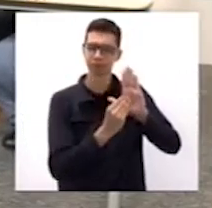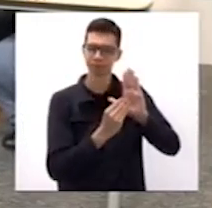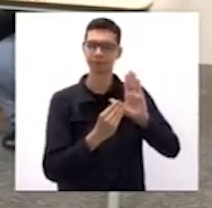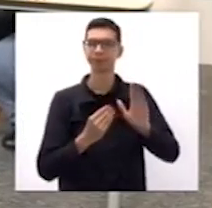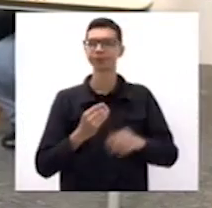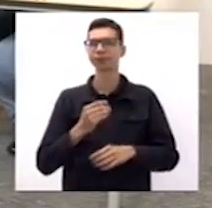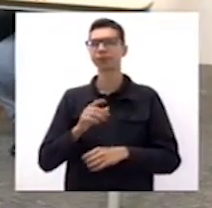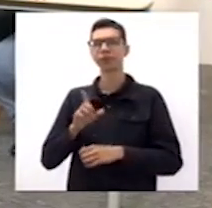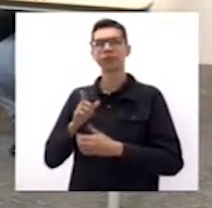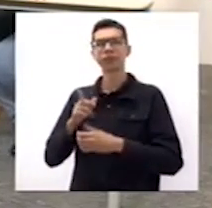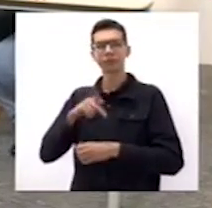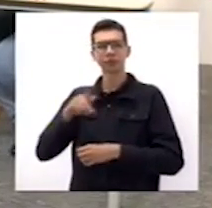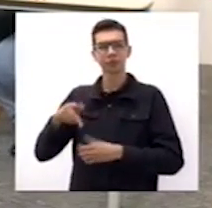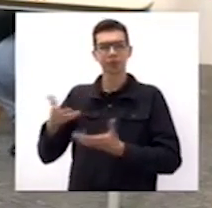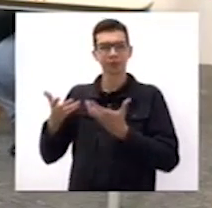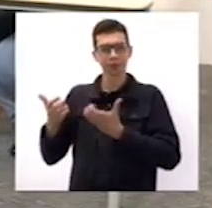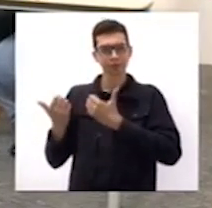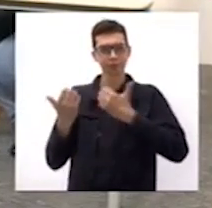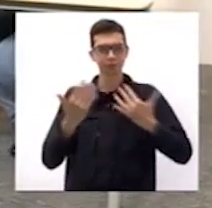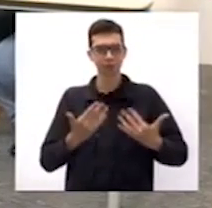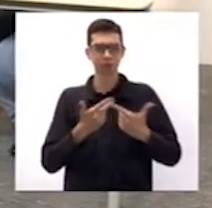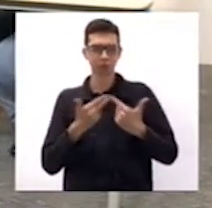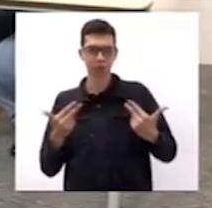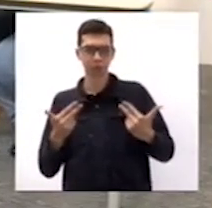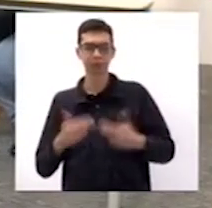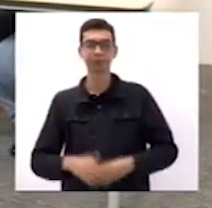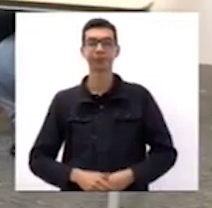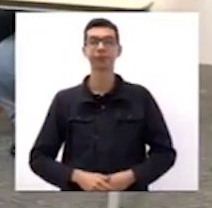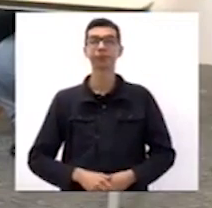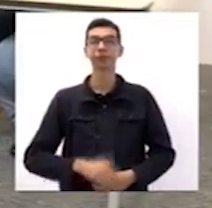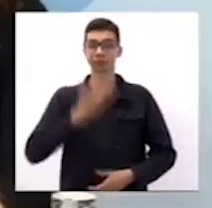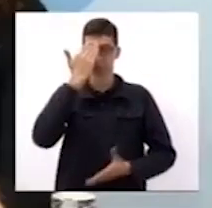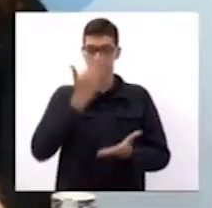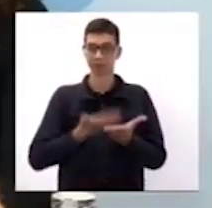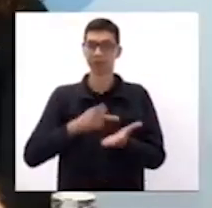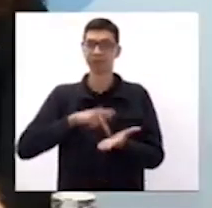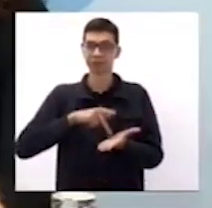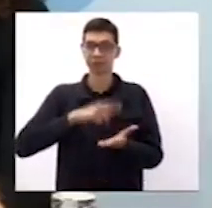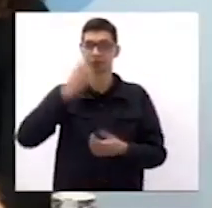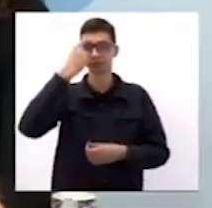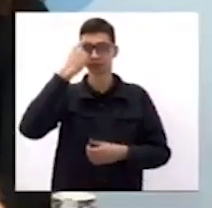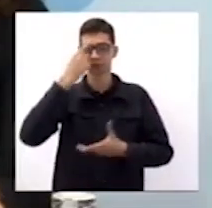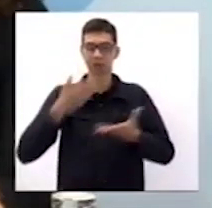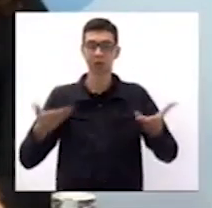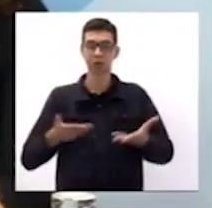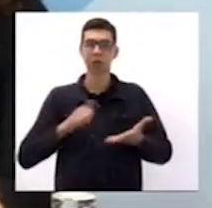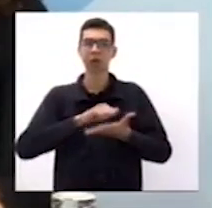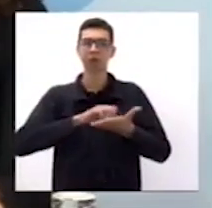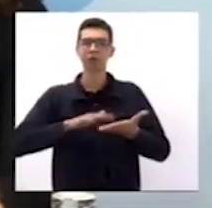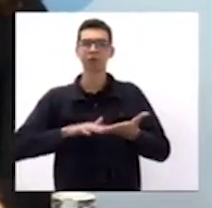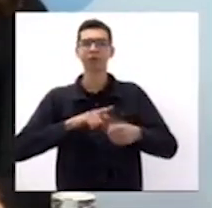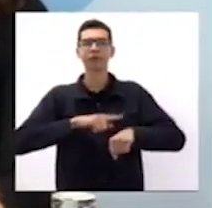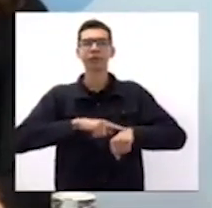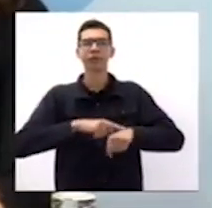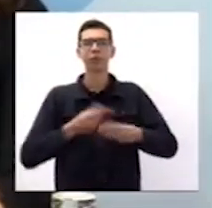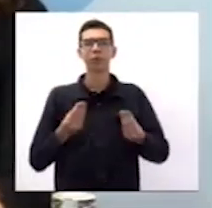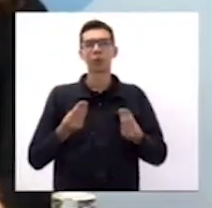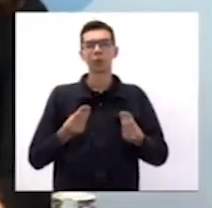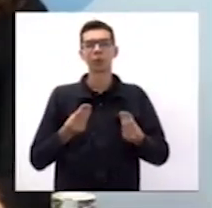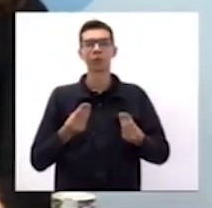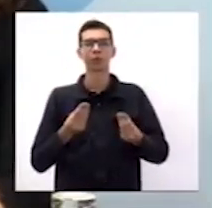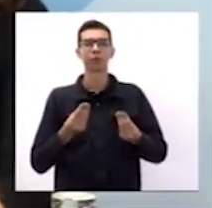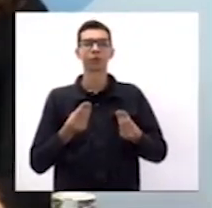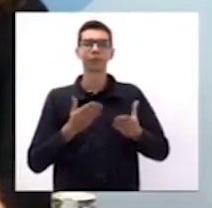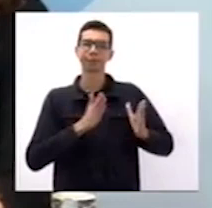Eu acredito que pensar nesse momento em roteiros de atividades é bem importante, professora Juliette, né? Principalmente